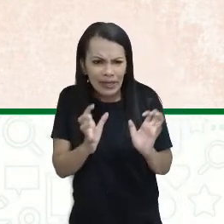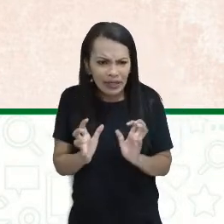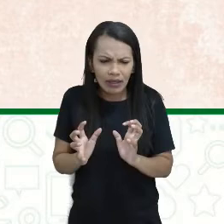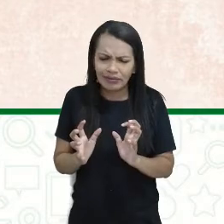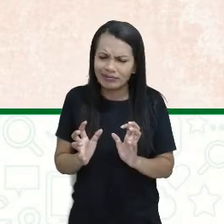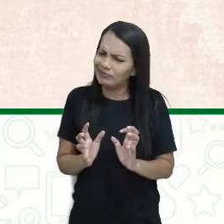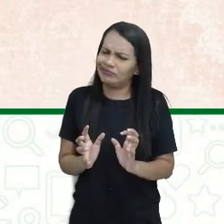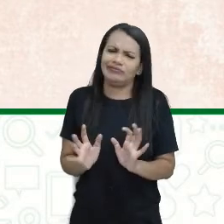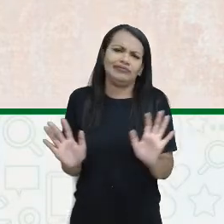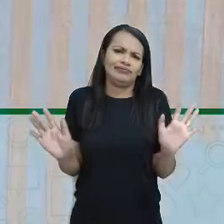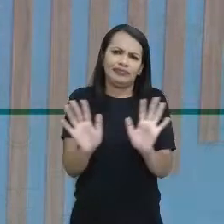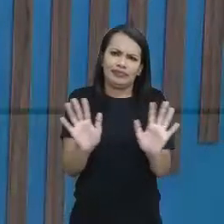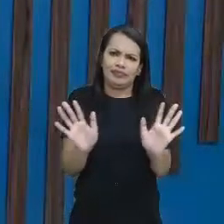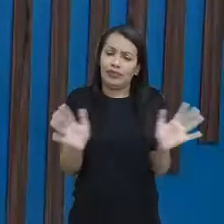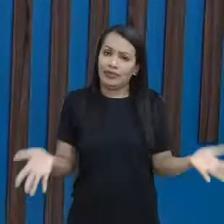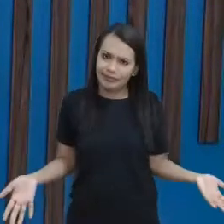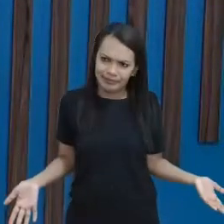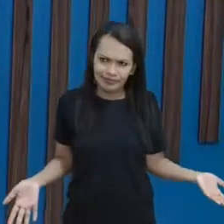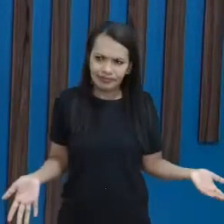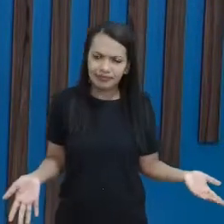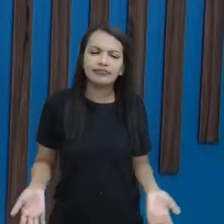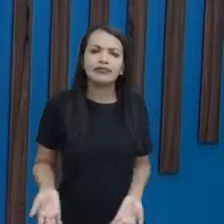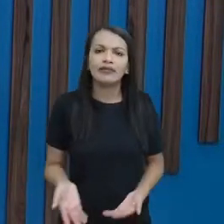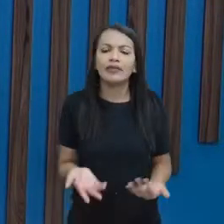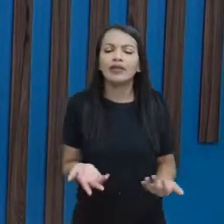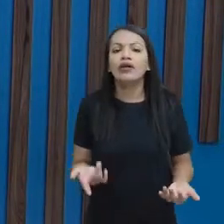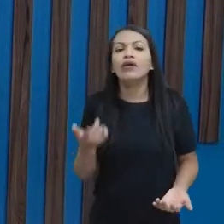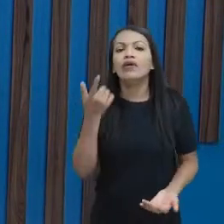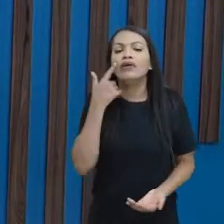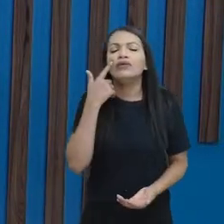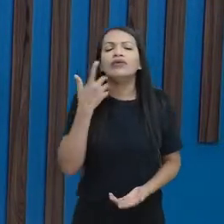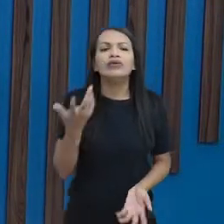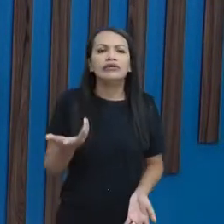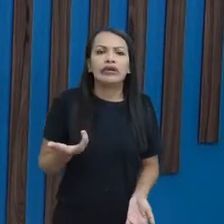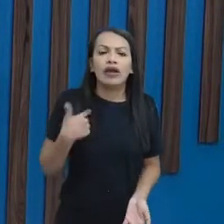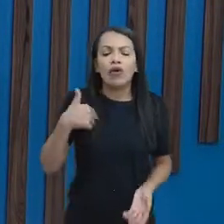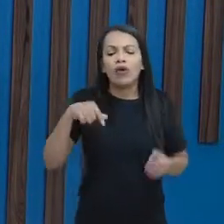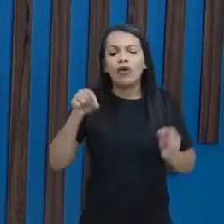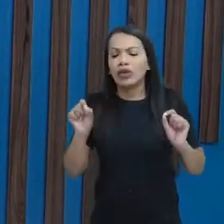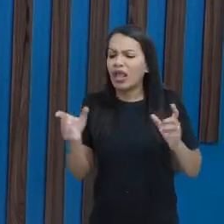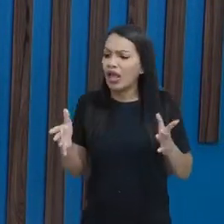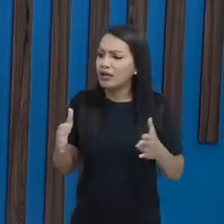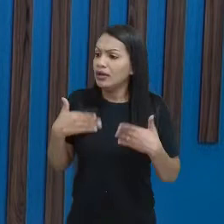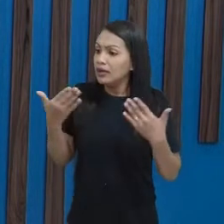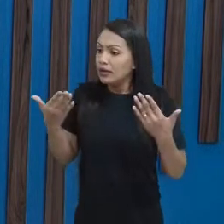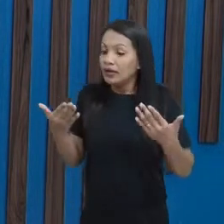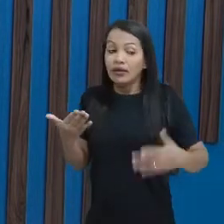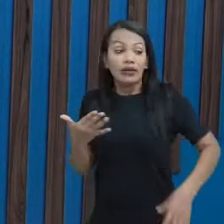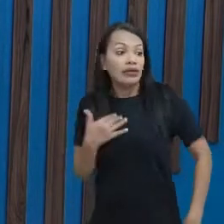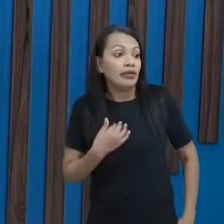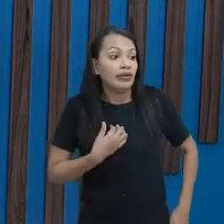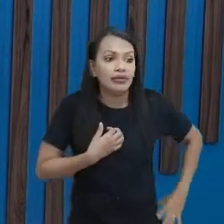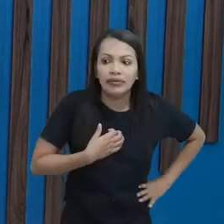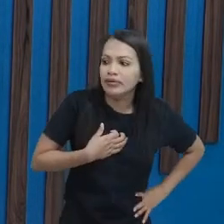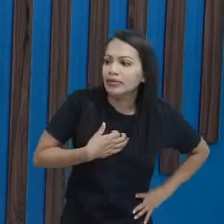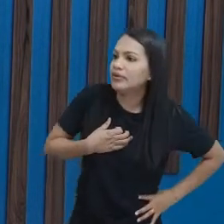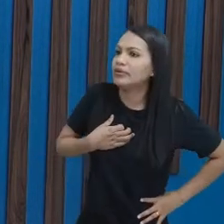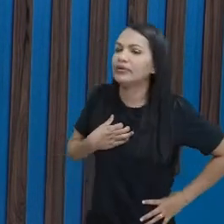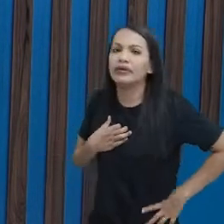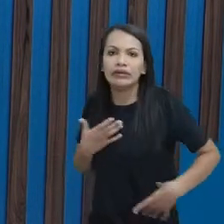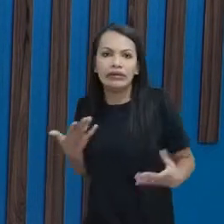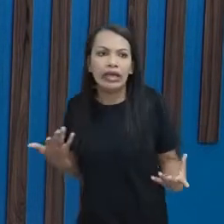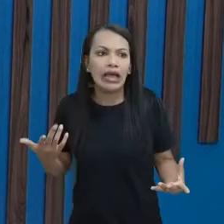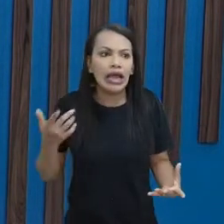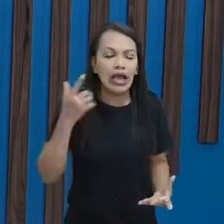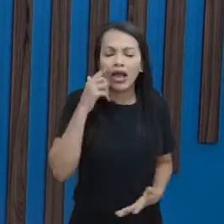O conflito é uma tensão, é aquela tensão do texto. De repente aconteceu